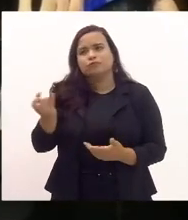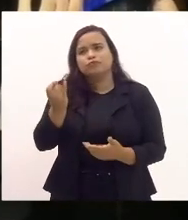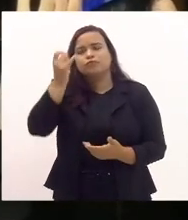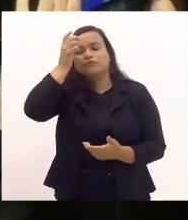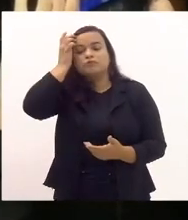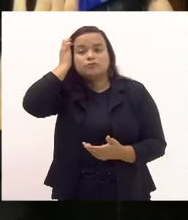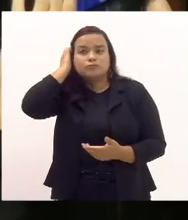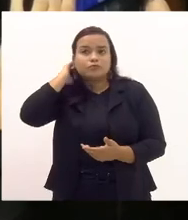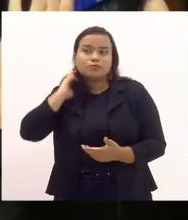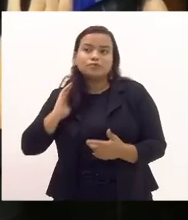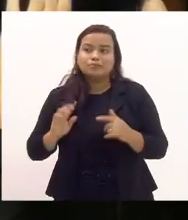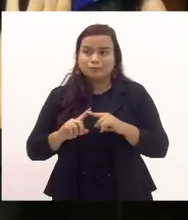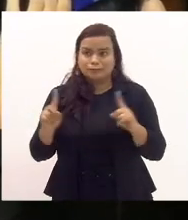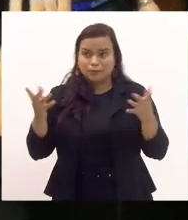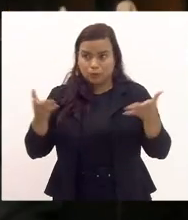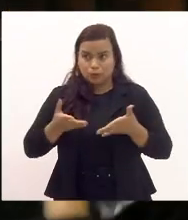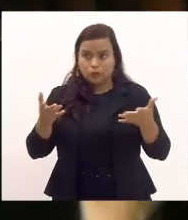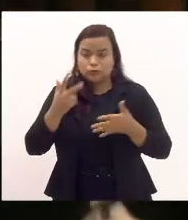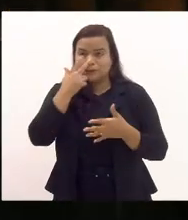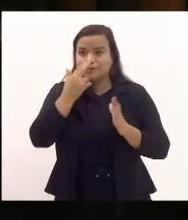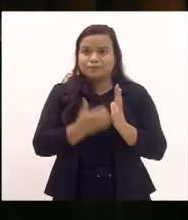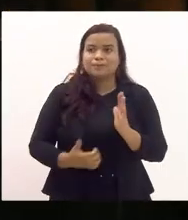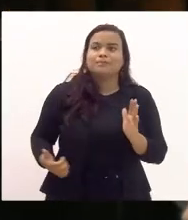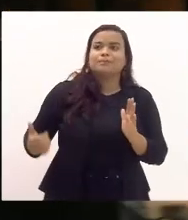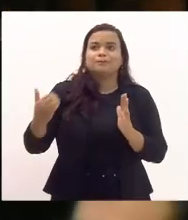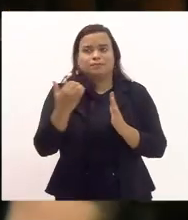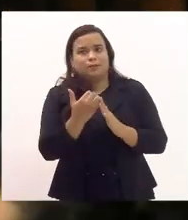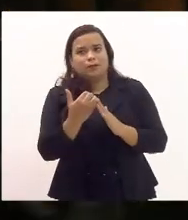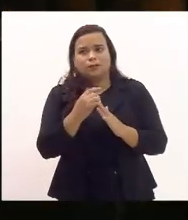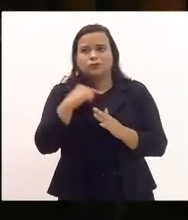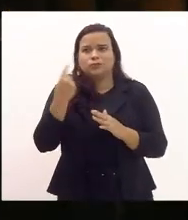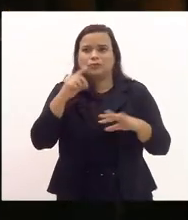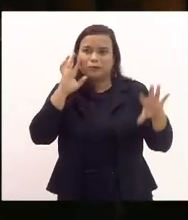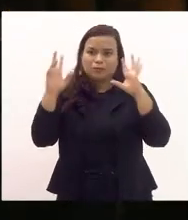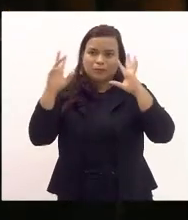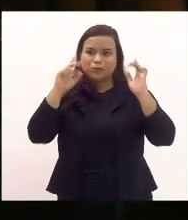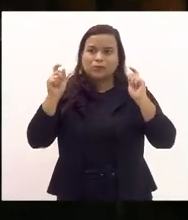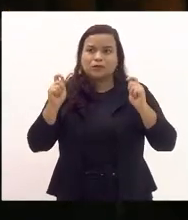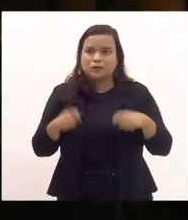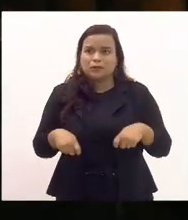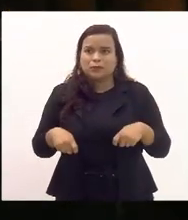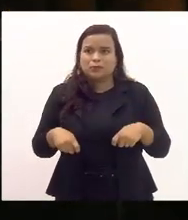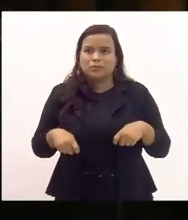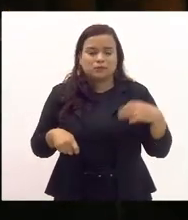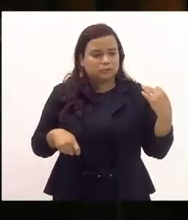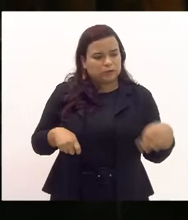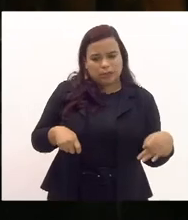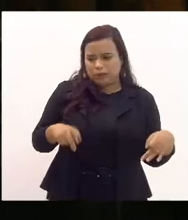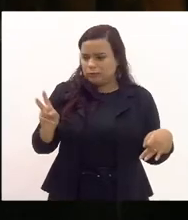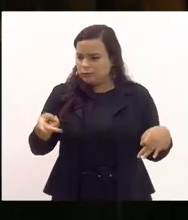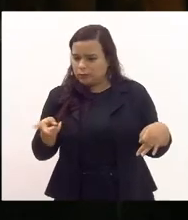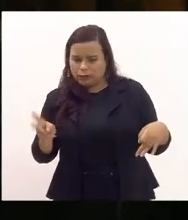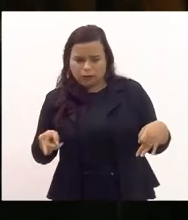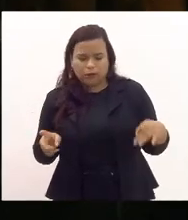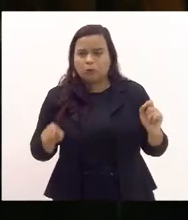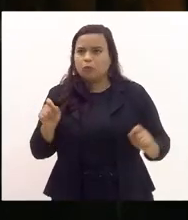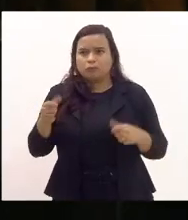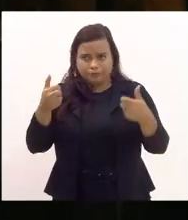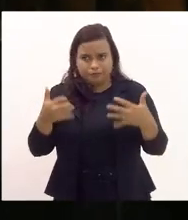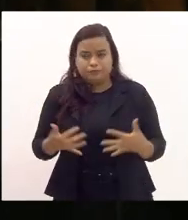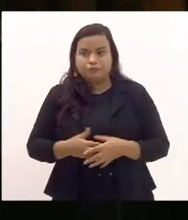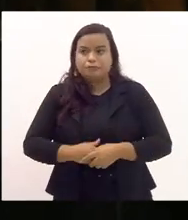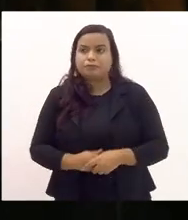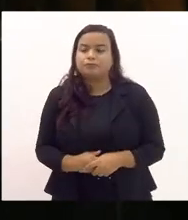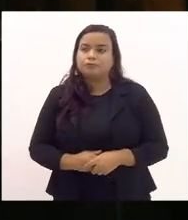mas que hoje vai muito além daquilo que a gente possa imaginar ser certo ou ser errado